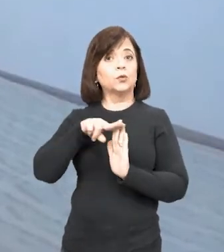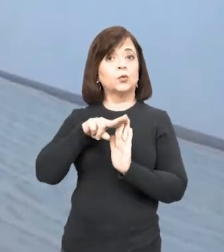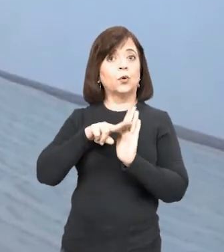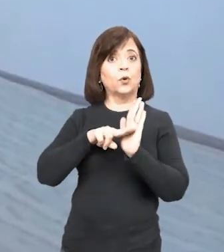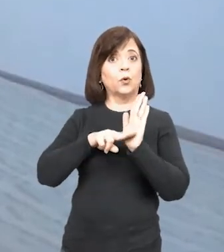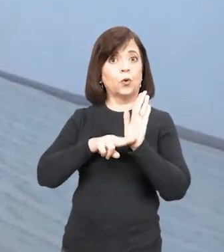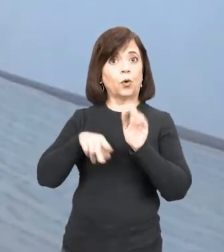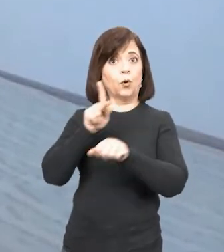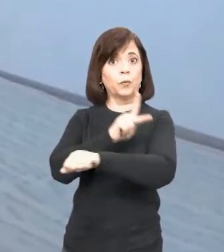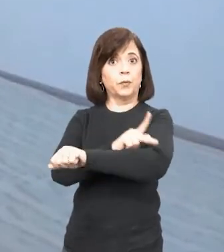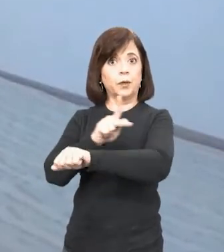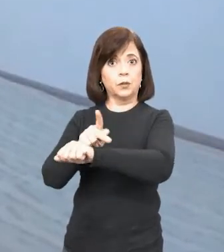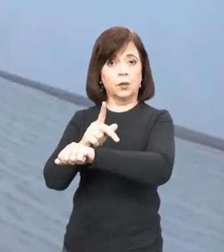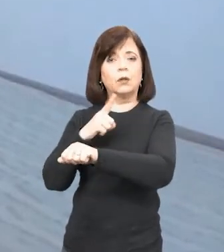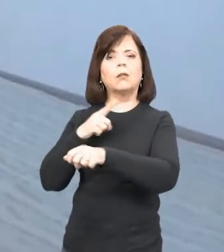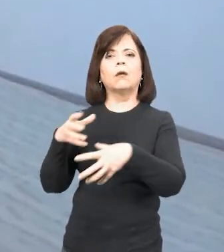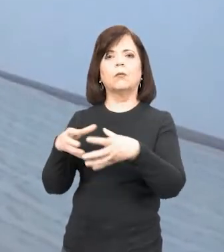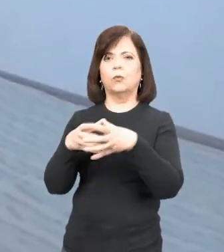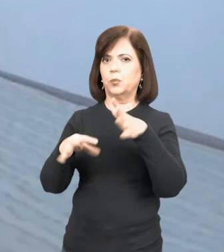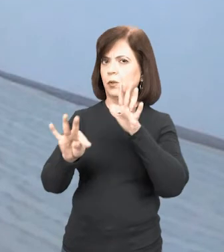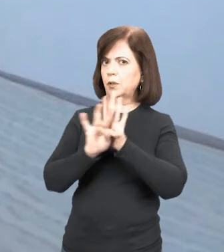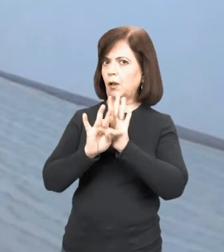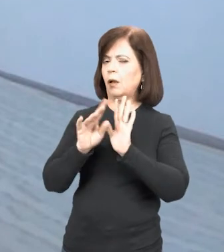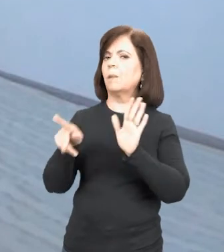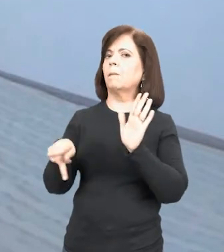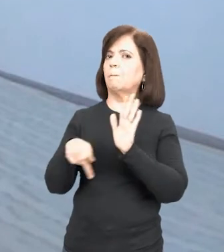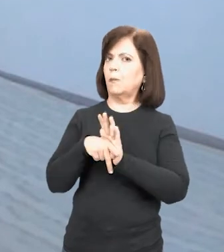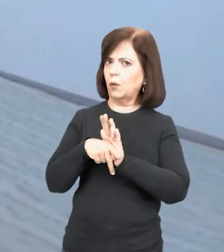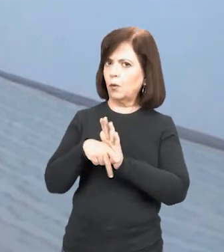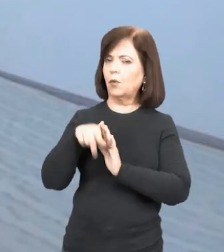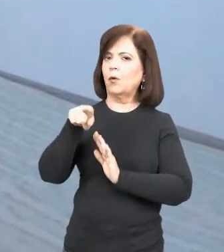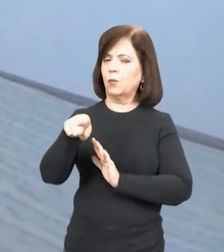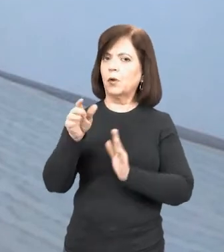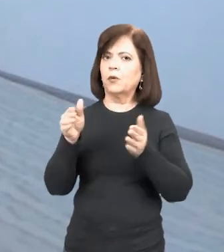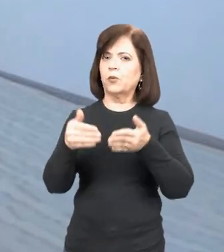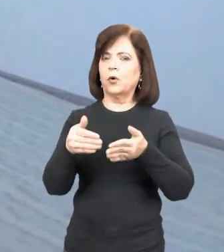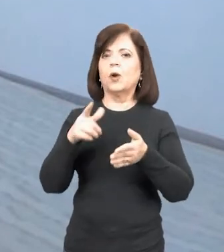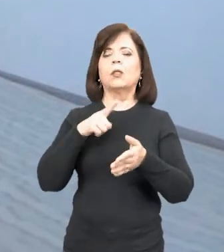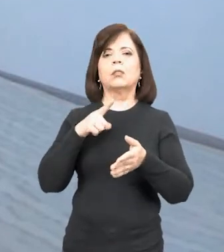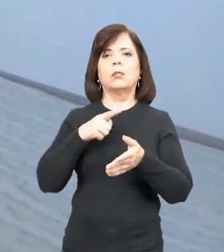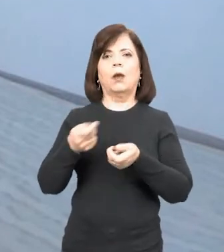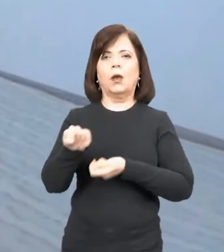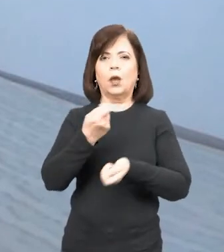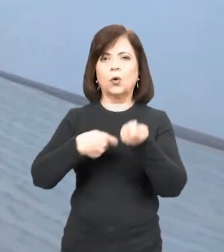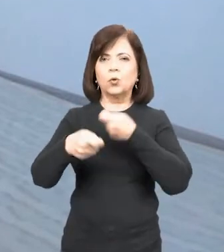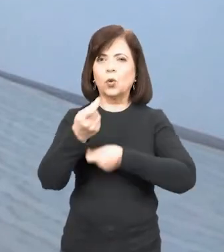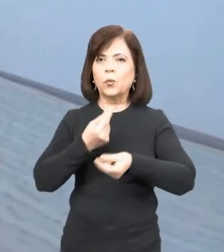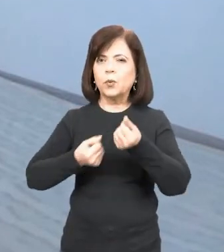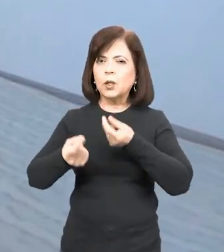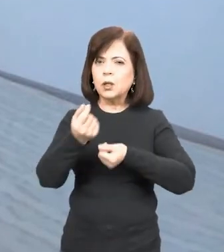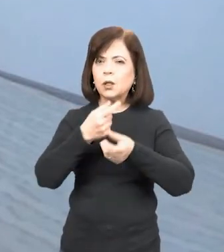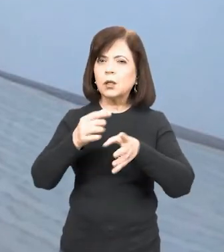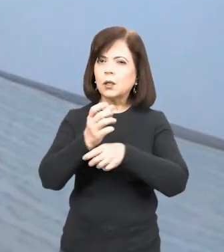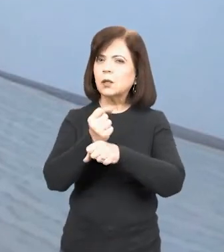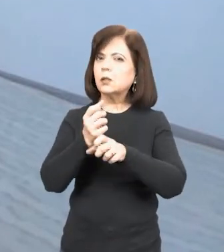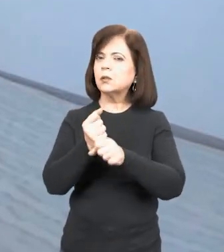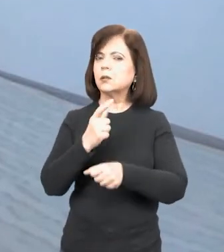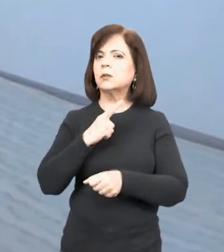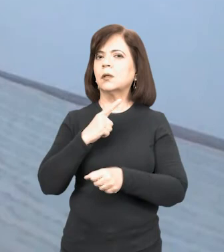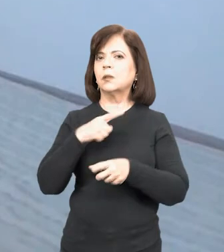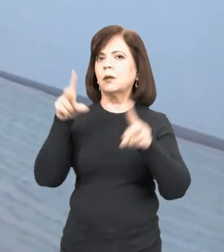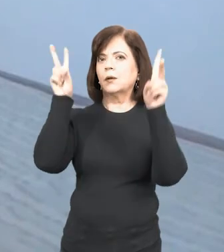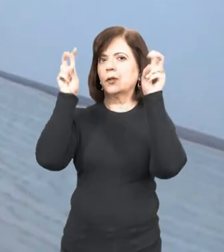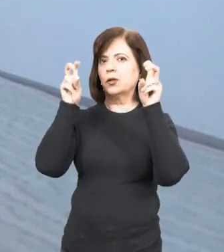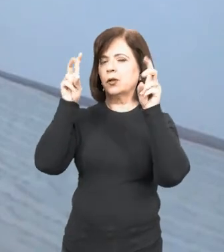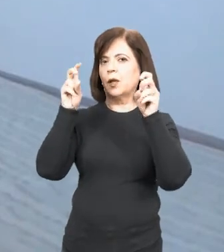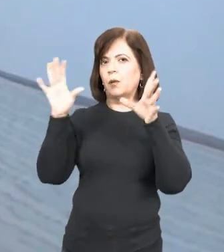normativo pedagógico, inclusive porque a gente tem uma equipe técnica pedagógica com economista que lida diretamente com esses